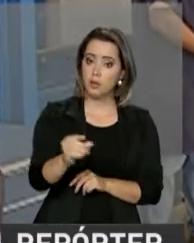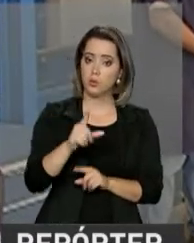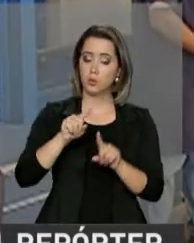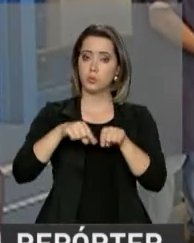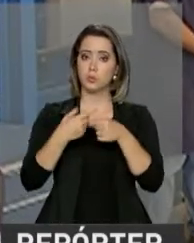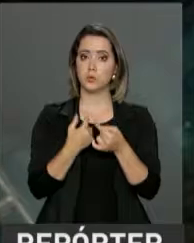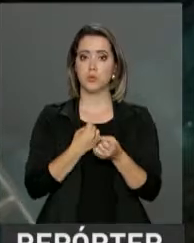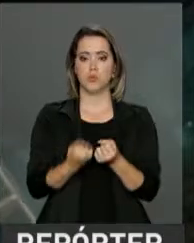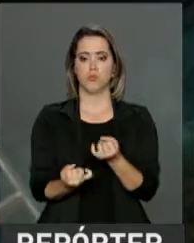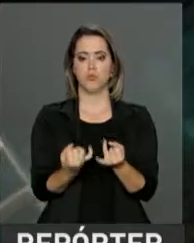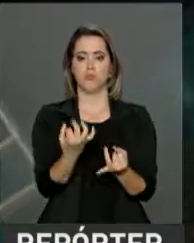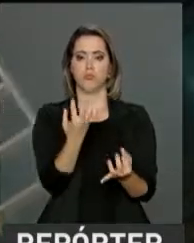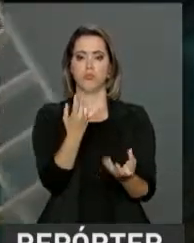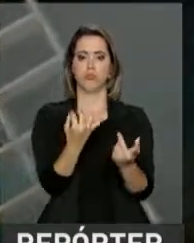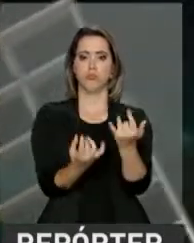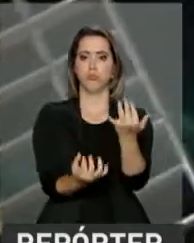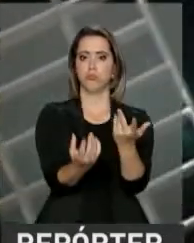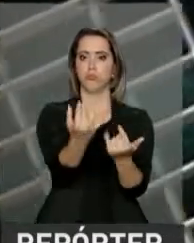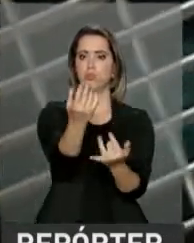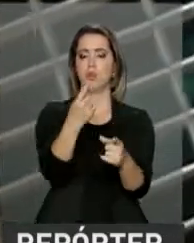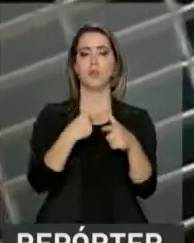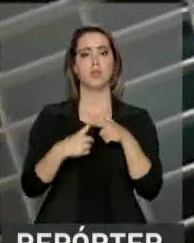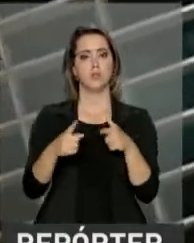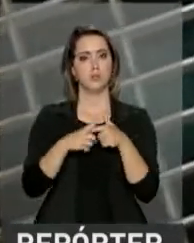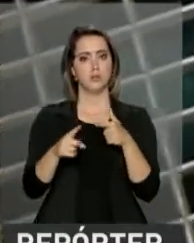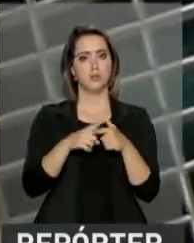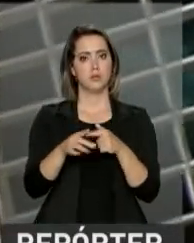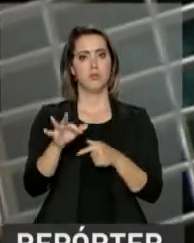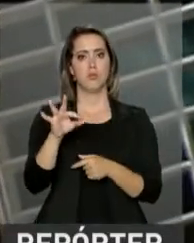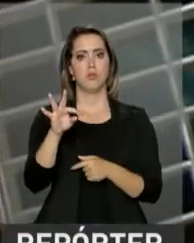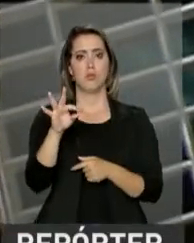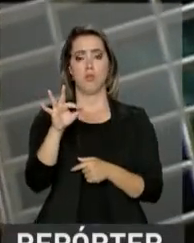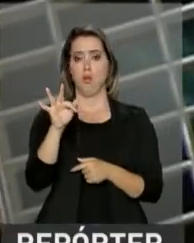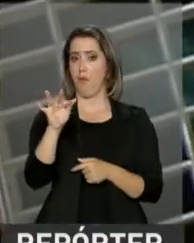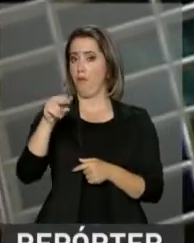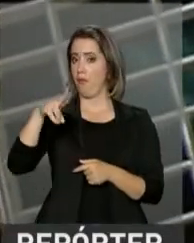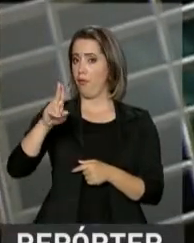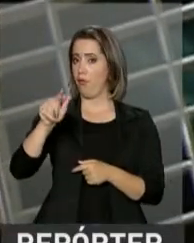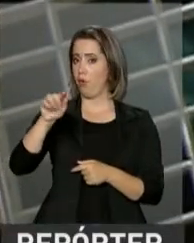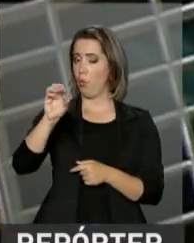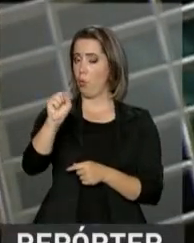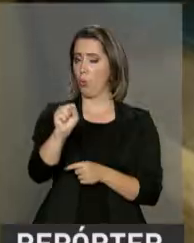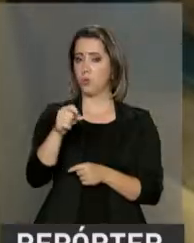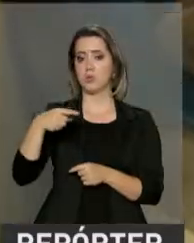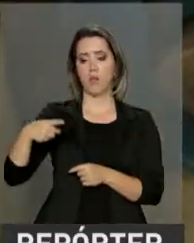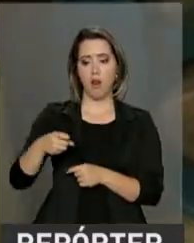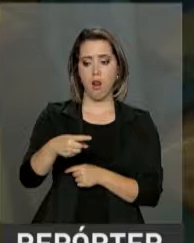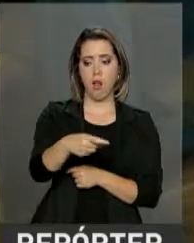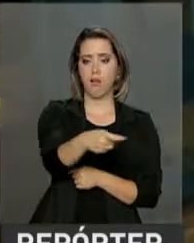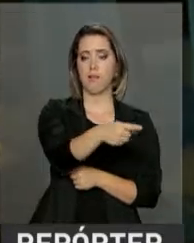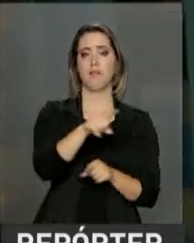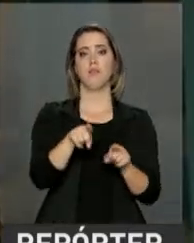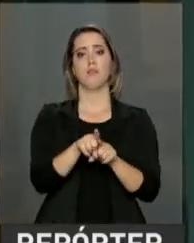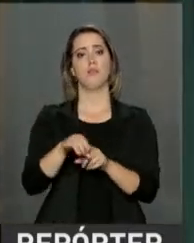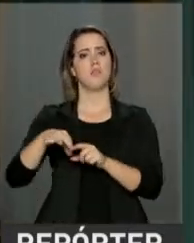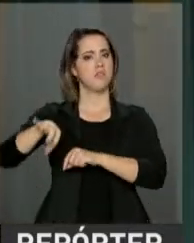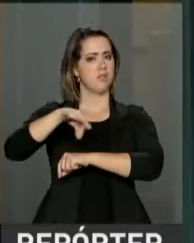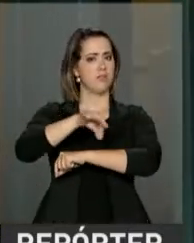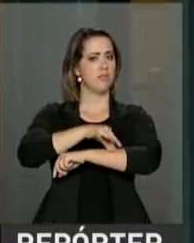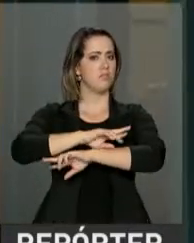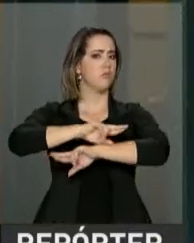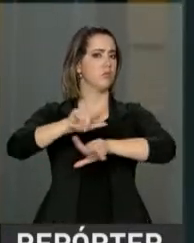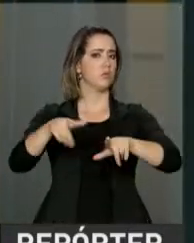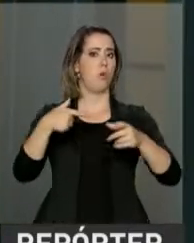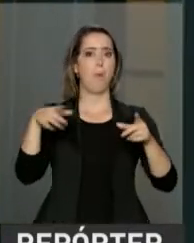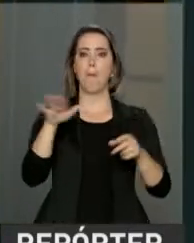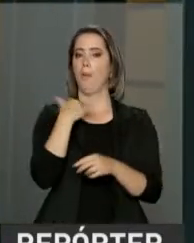aos raios gama e os elementos nocivos como cubos larvas e insetos acabam mortos e sete anos mais de 20